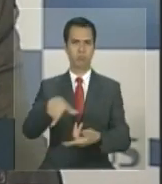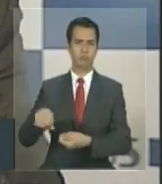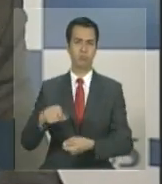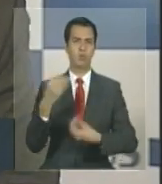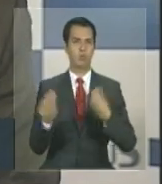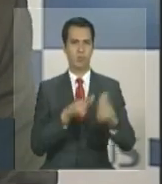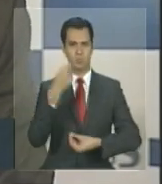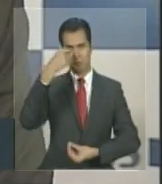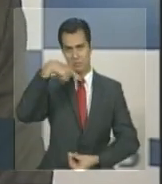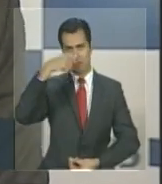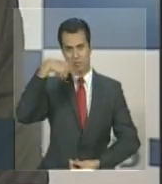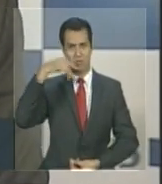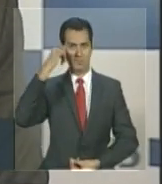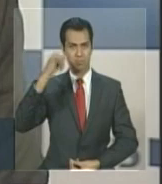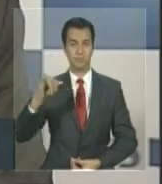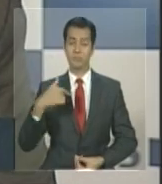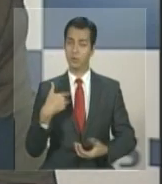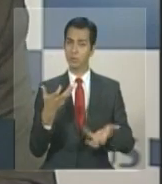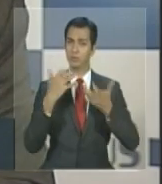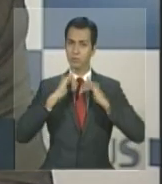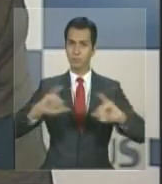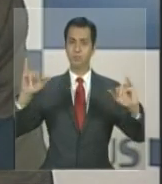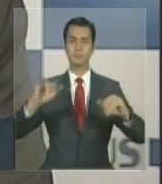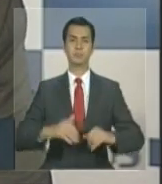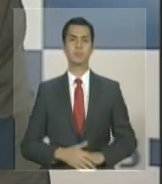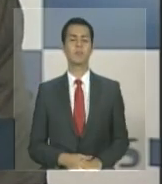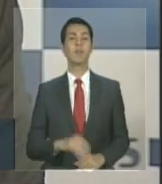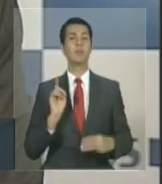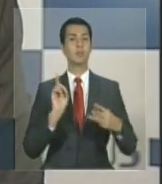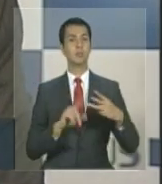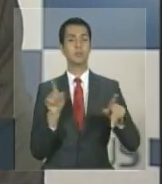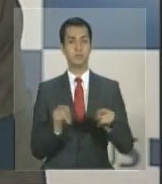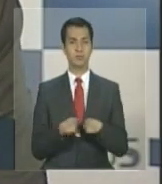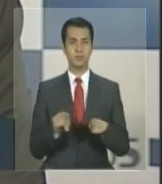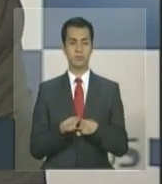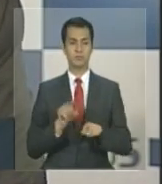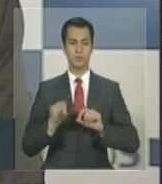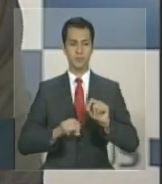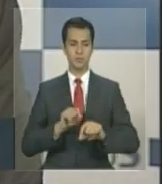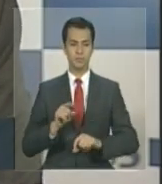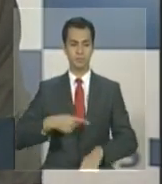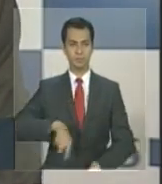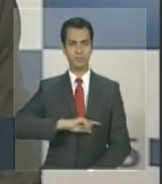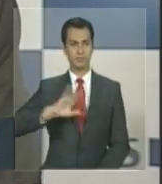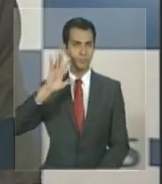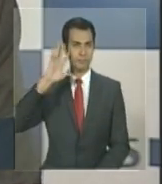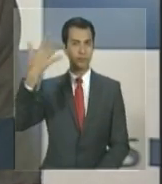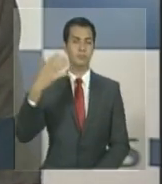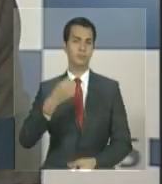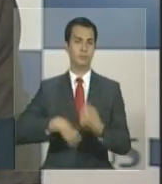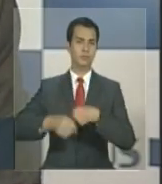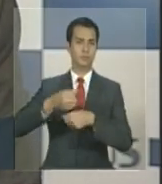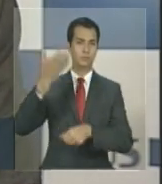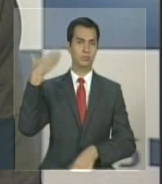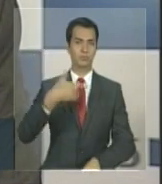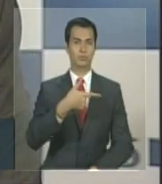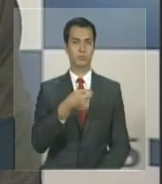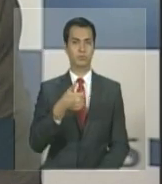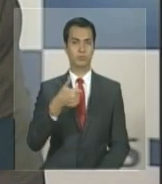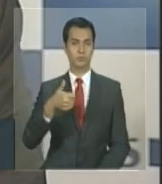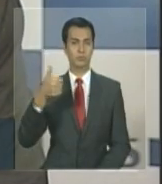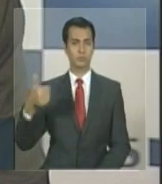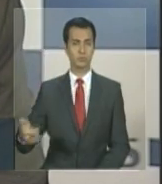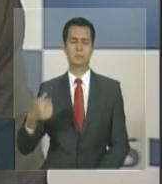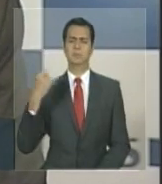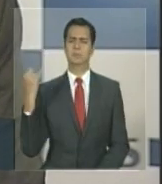Então, queria só reforçar isso. Queria reforçar também decisões que nós tomamos em 2011 que